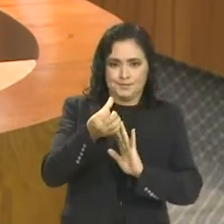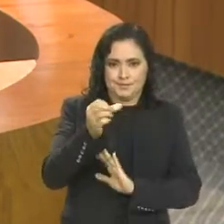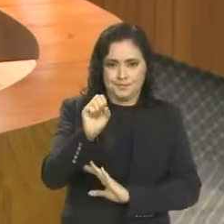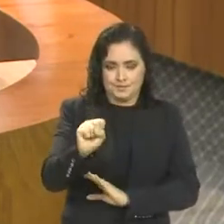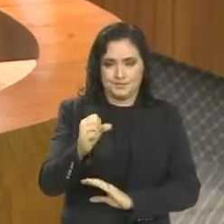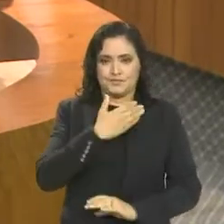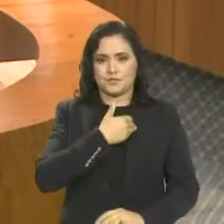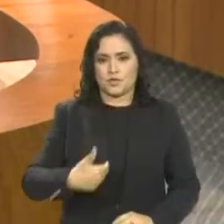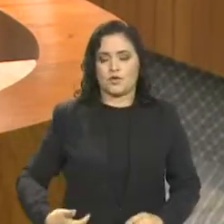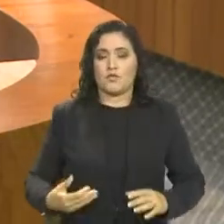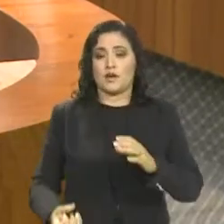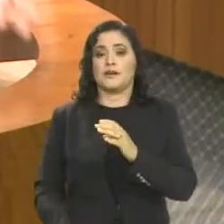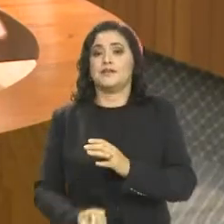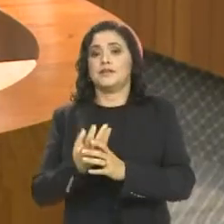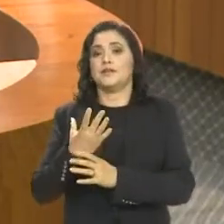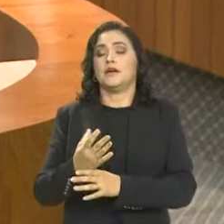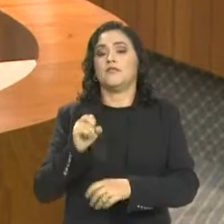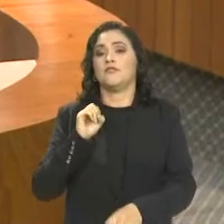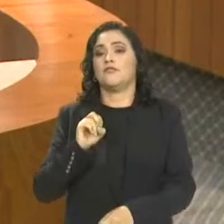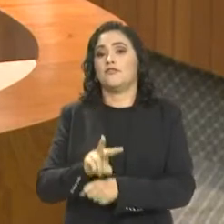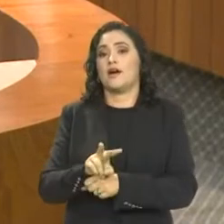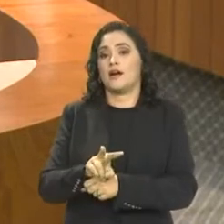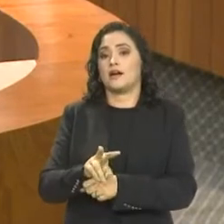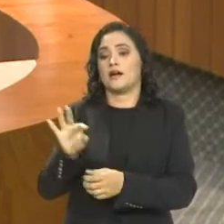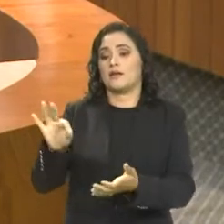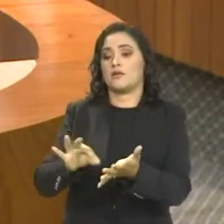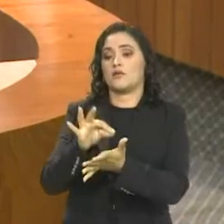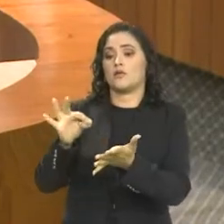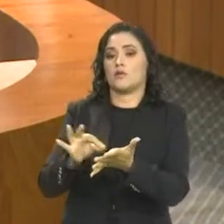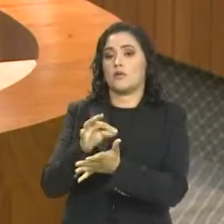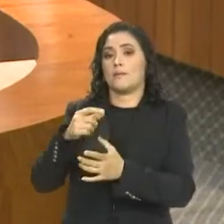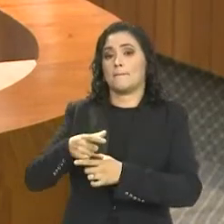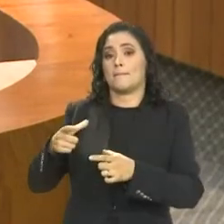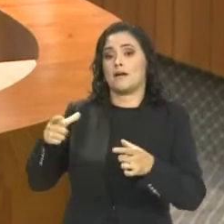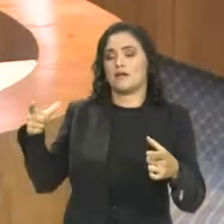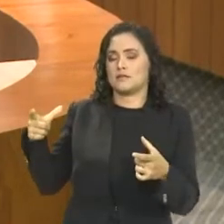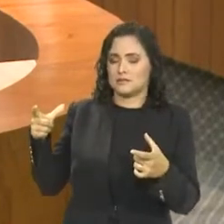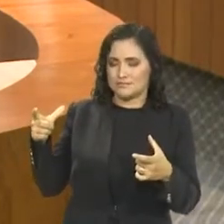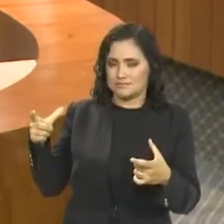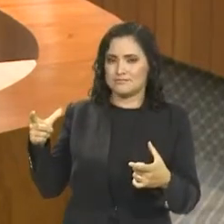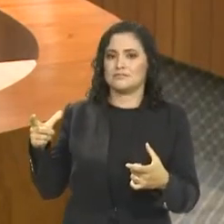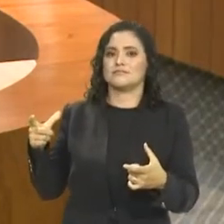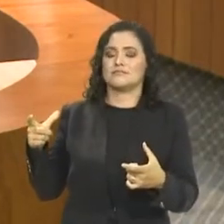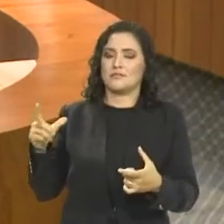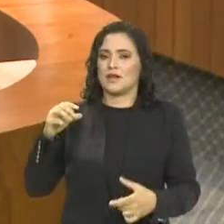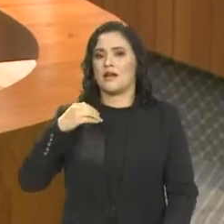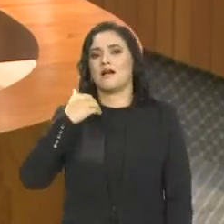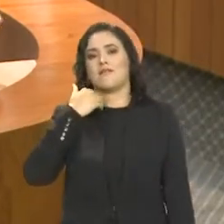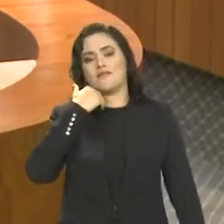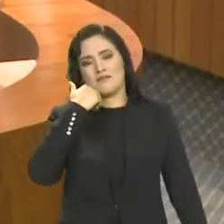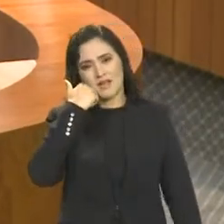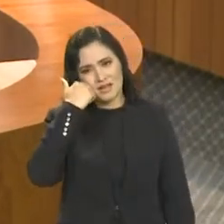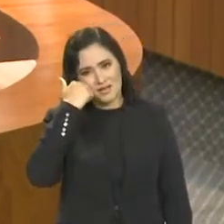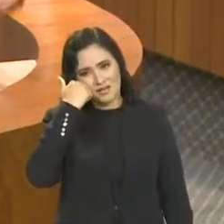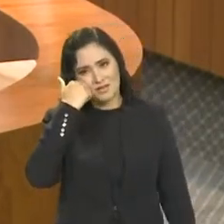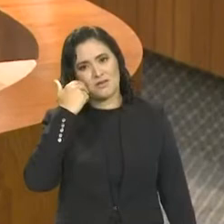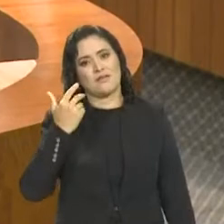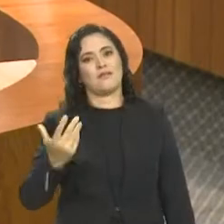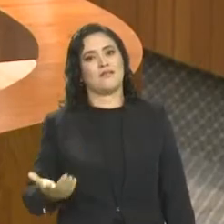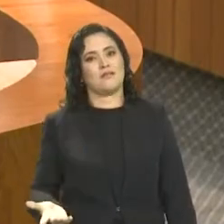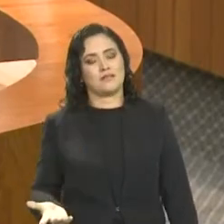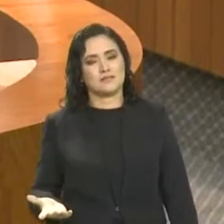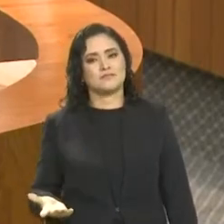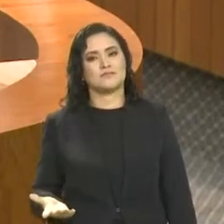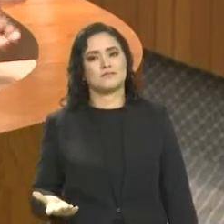criando mais cargos comissionados. Isso é uma vergonha. Por meio da medida provisória 168,